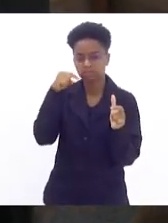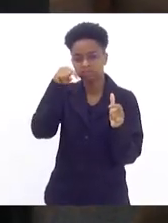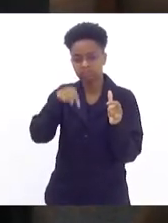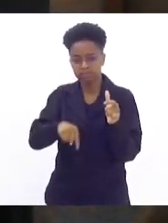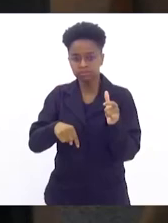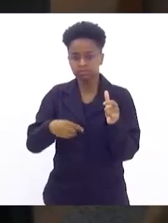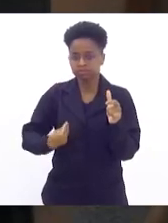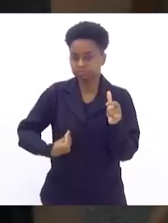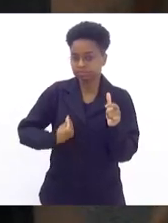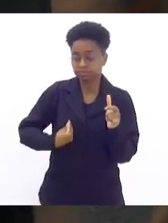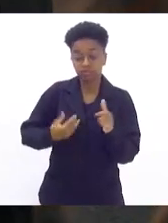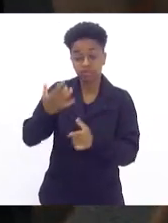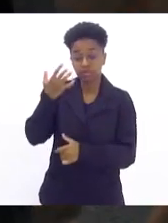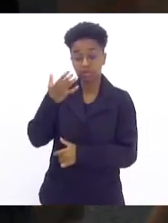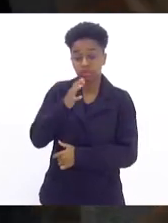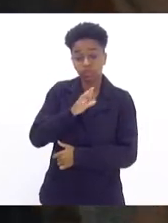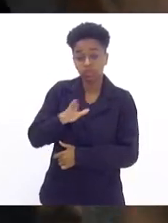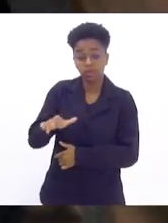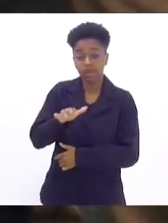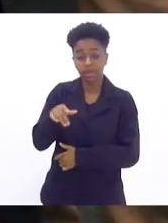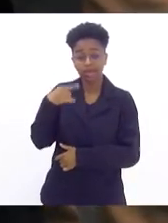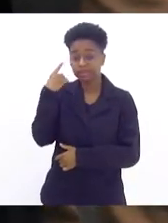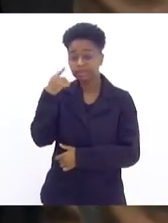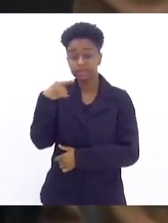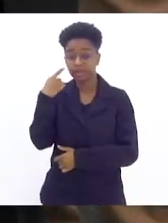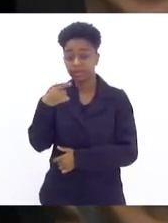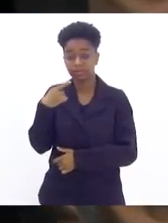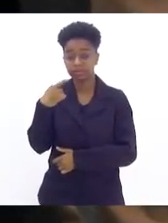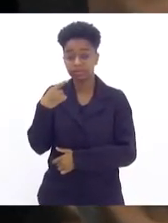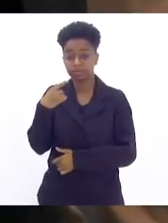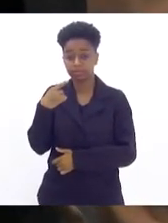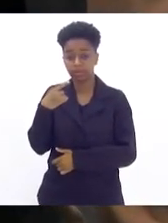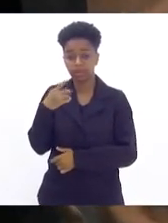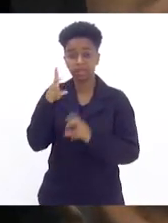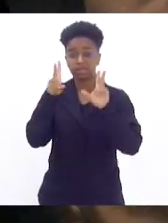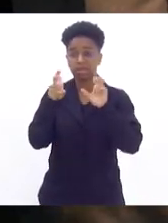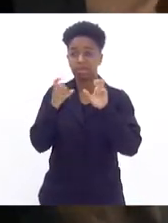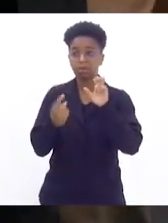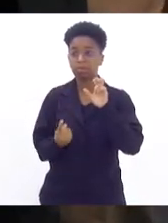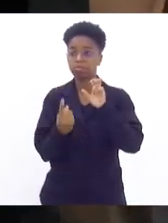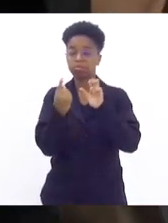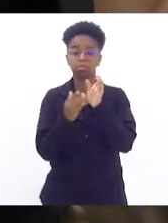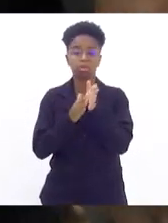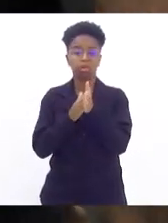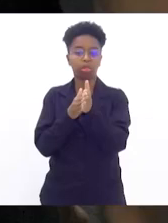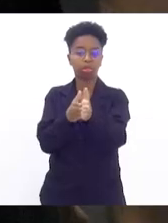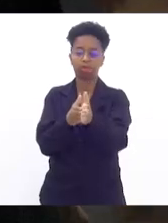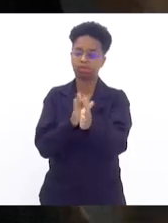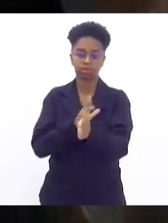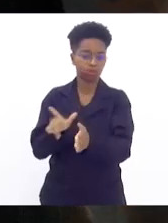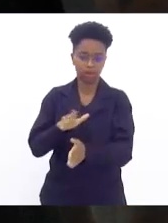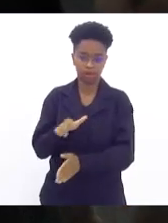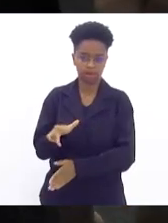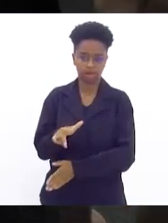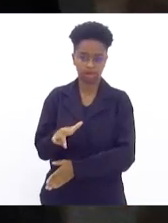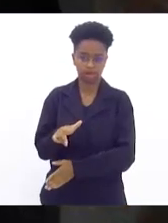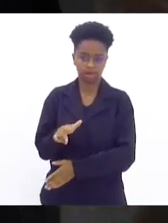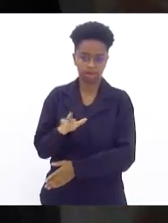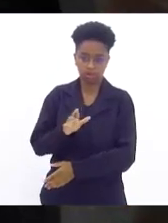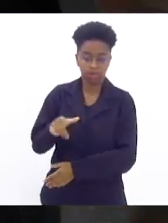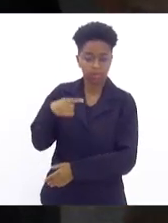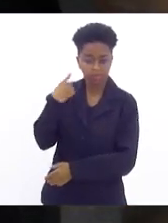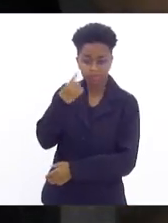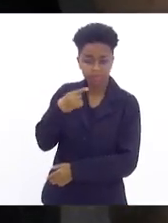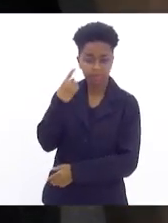estão aqui não são deputados e deputadas monotemáticos ou seja não são deputados e deputados